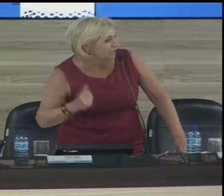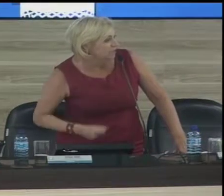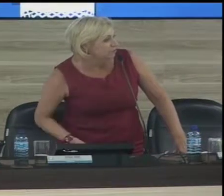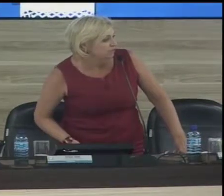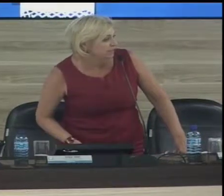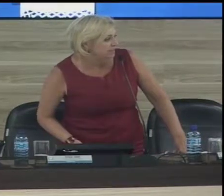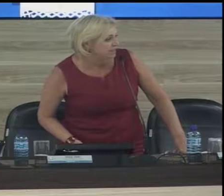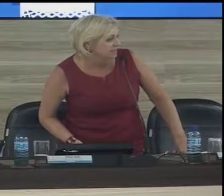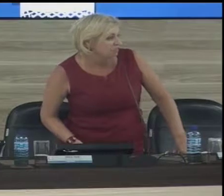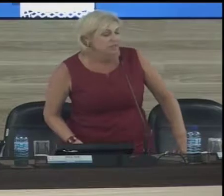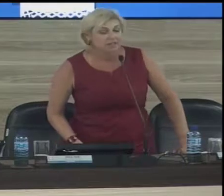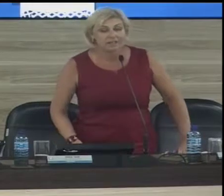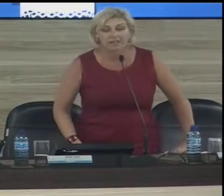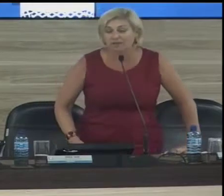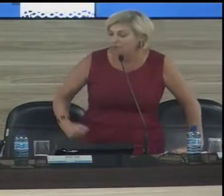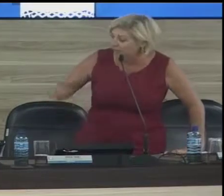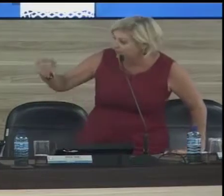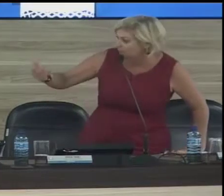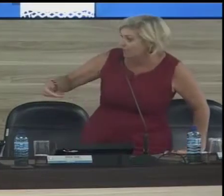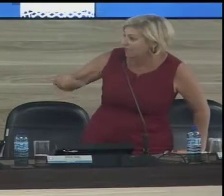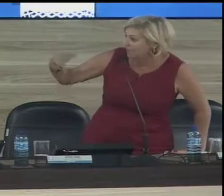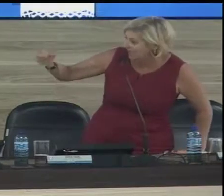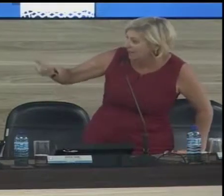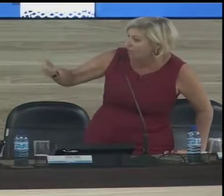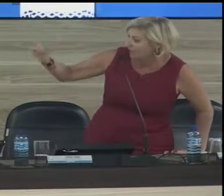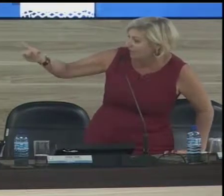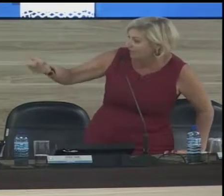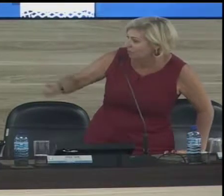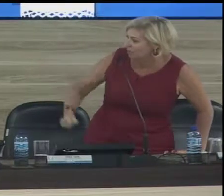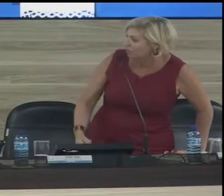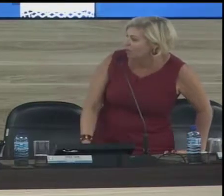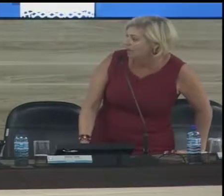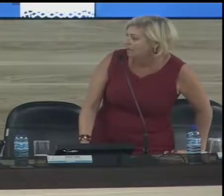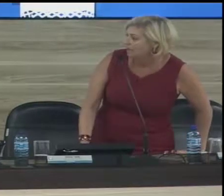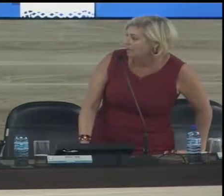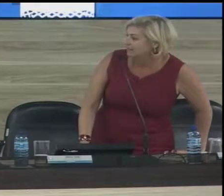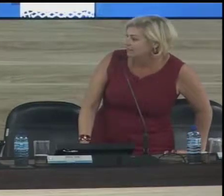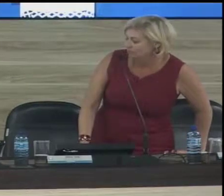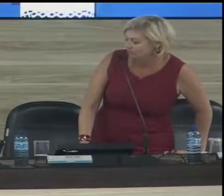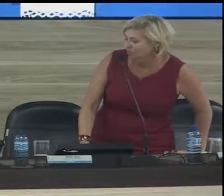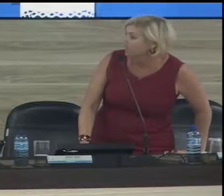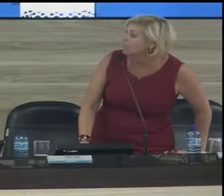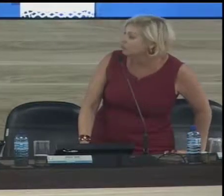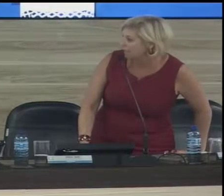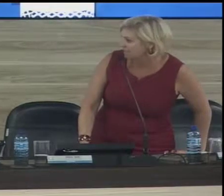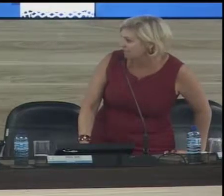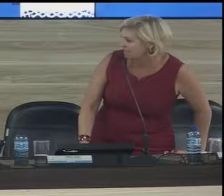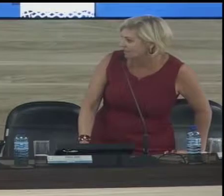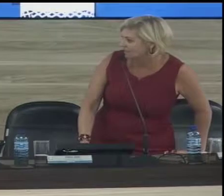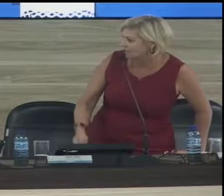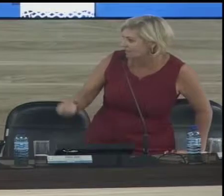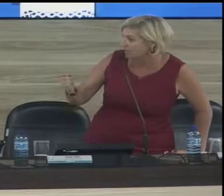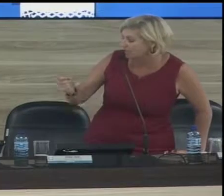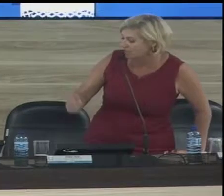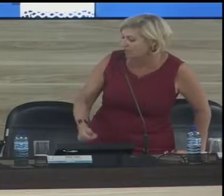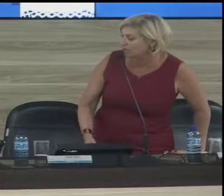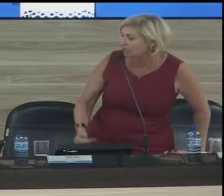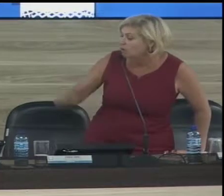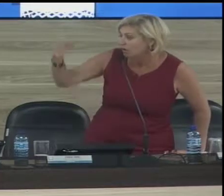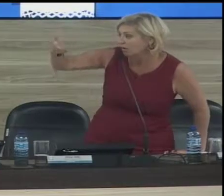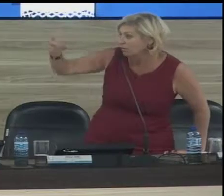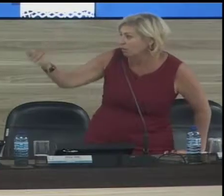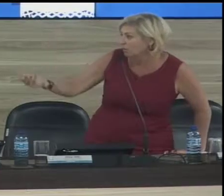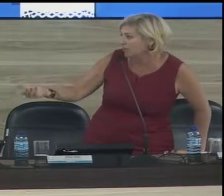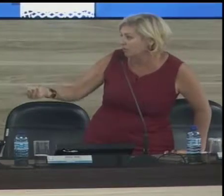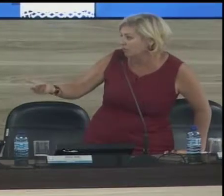né, perto de fiação, com determinado material, para que não ocorra um perigo para essas crianças ao encostar o